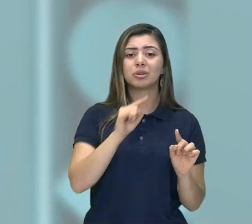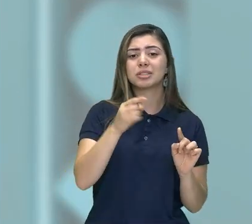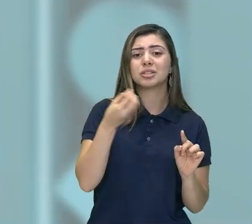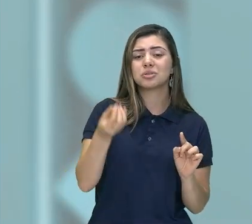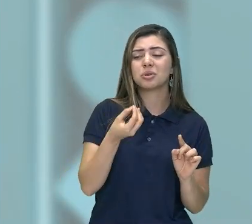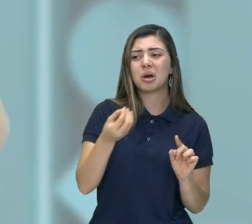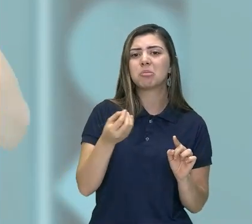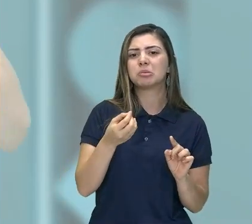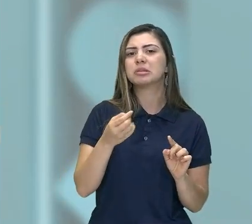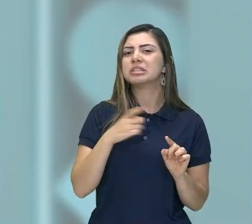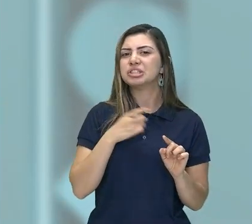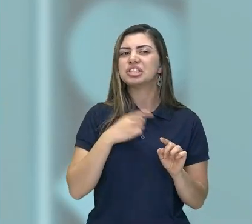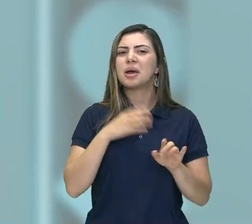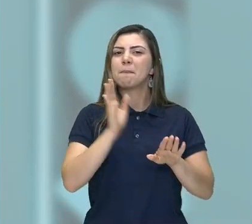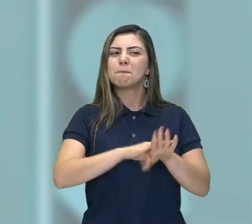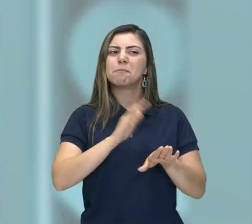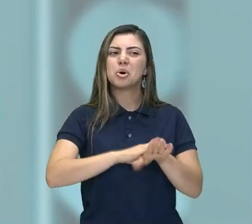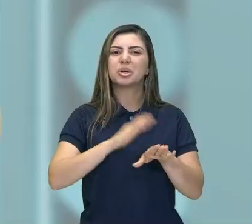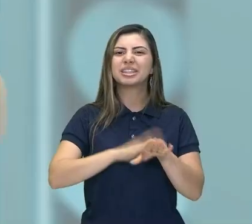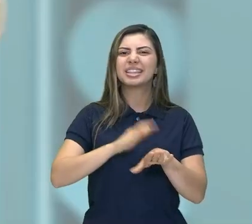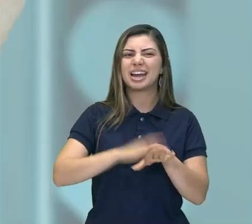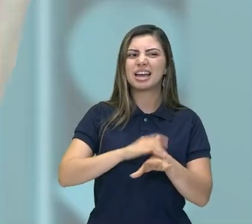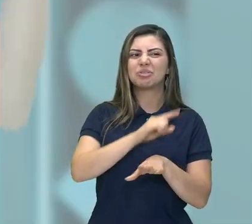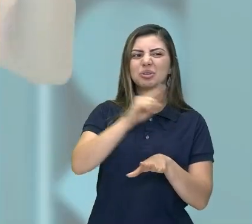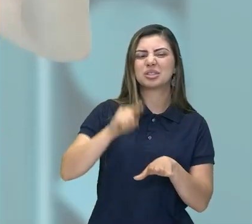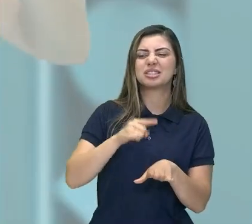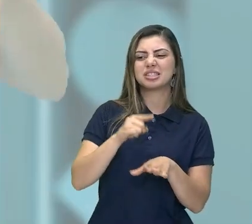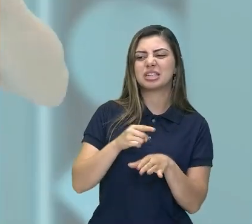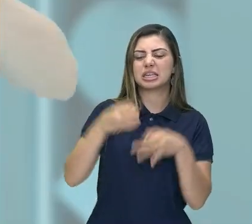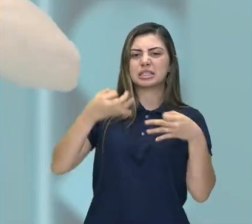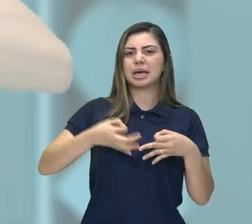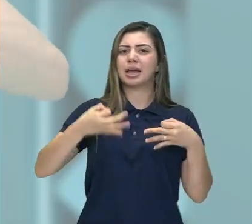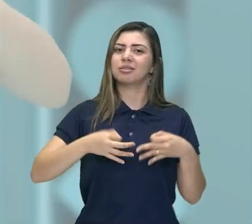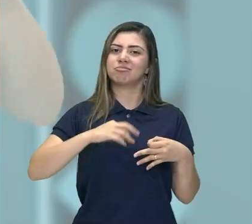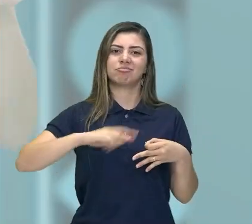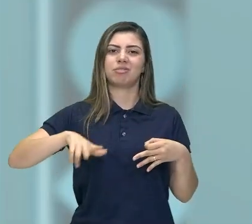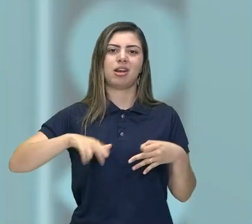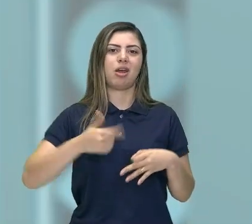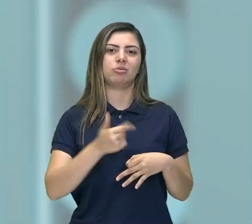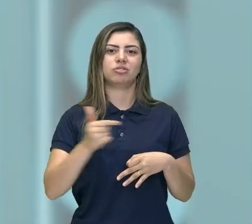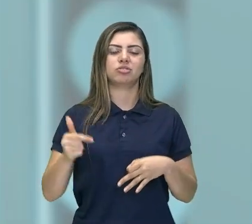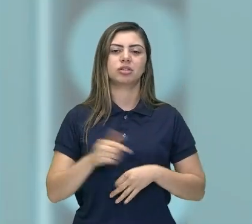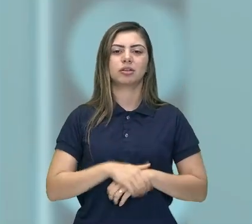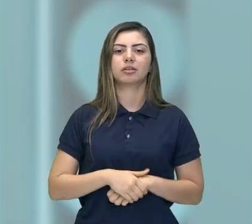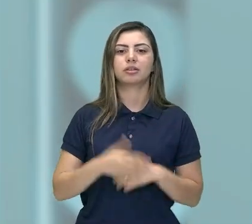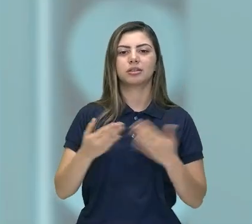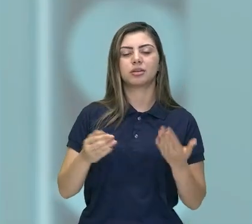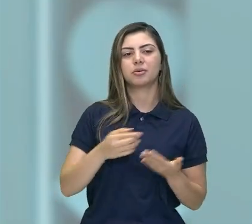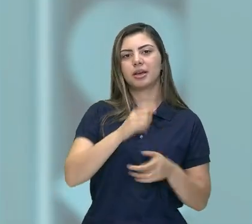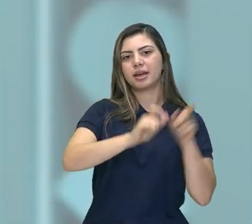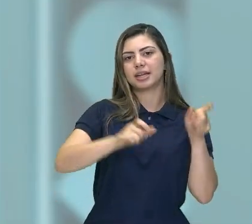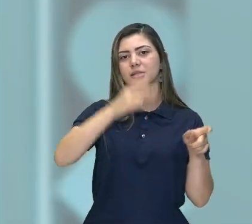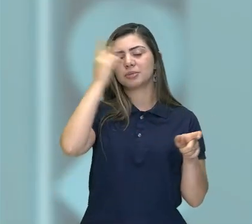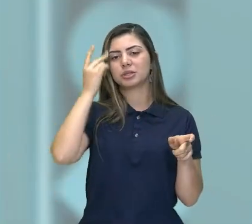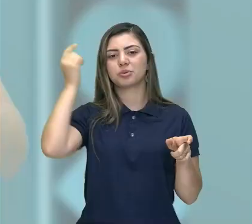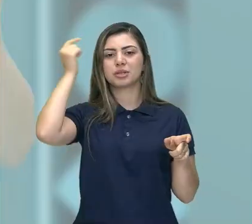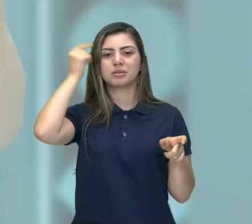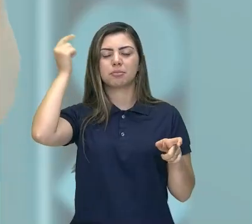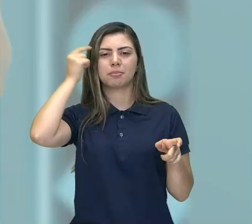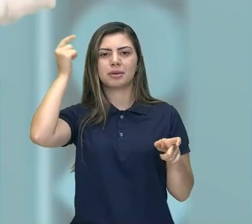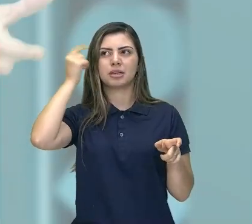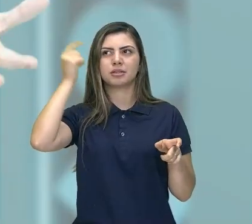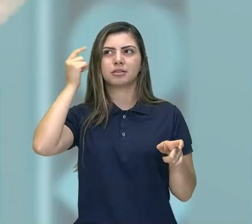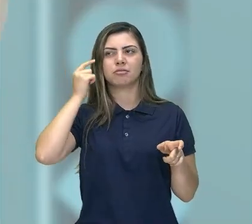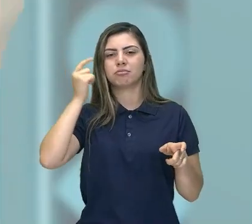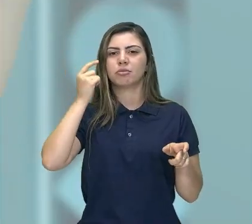hipócrita. Então, a gente vai ter essa crítica aí, como as pessoas acham que por ter um título, sobretudo no julgamento,